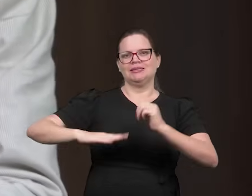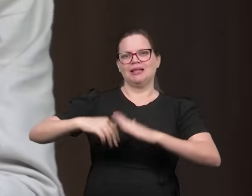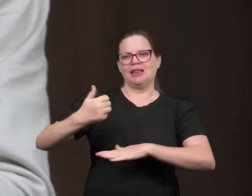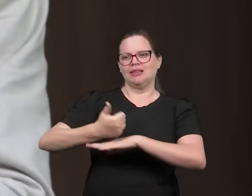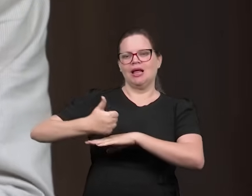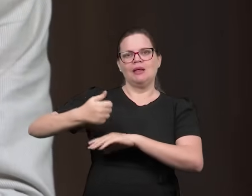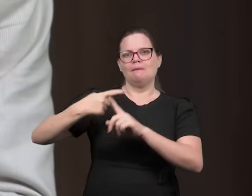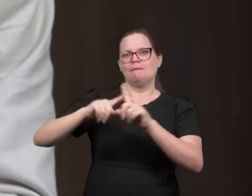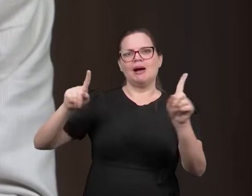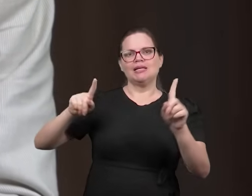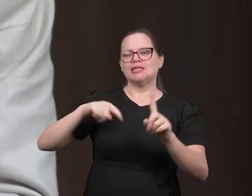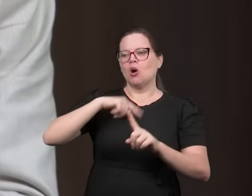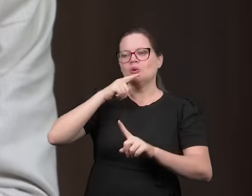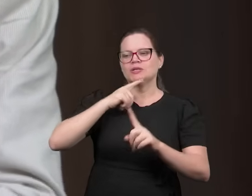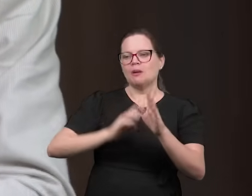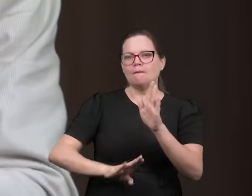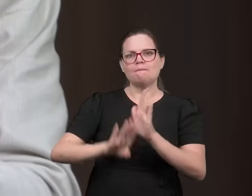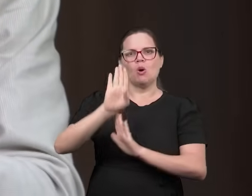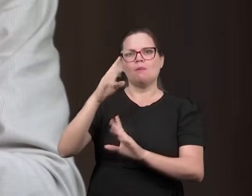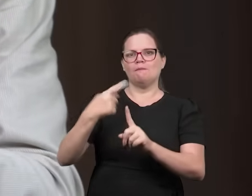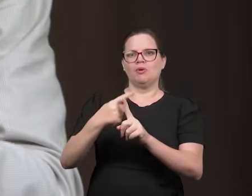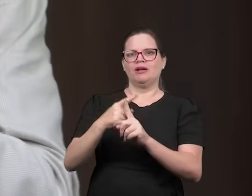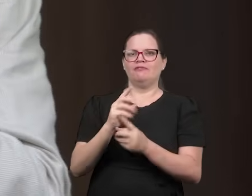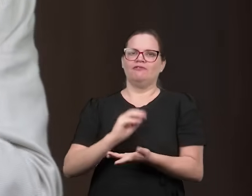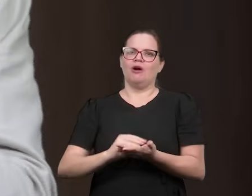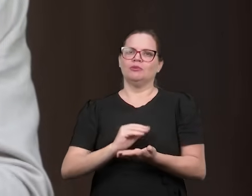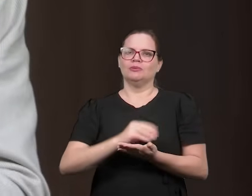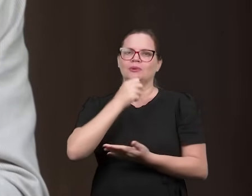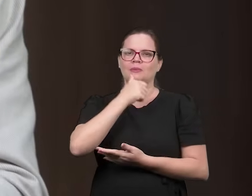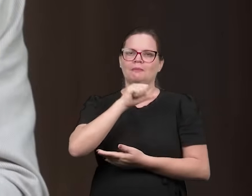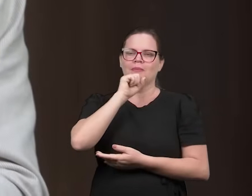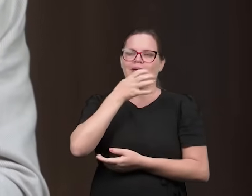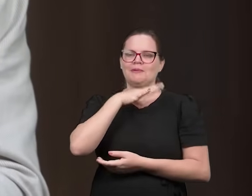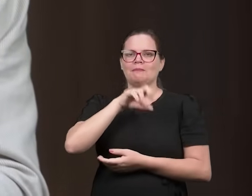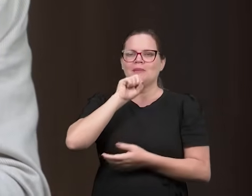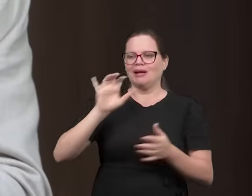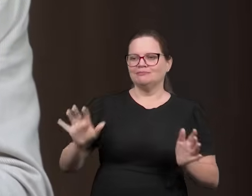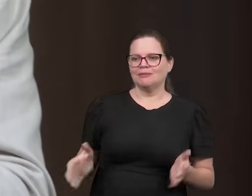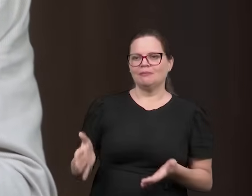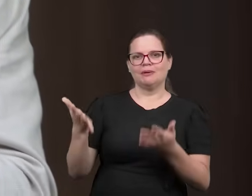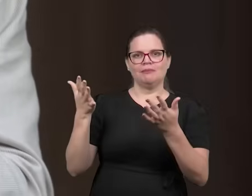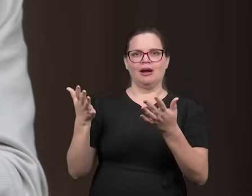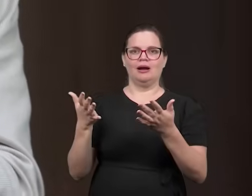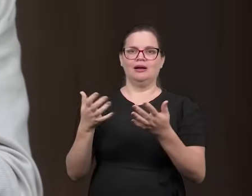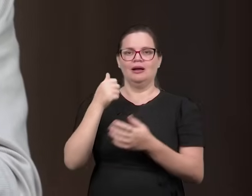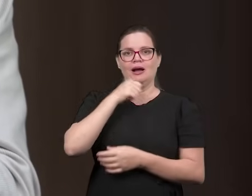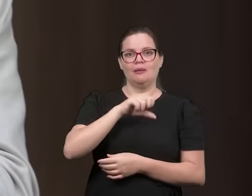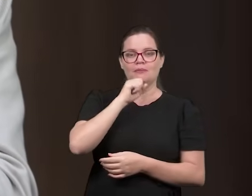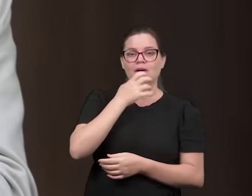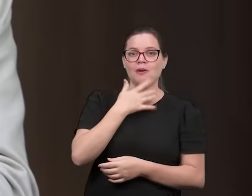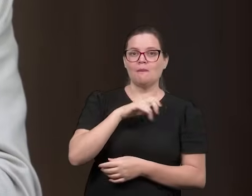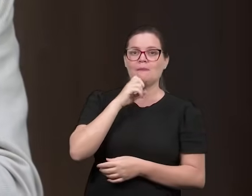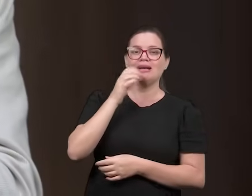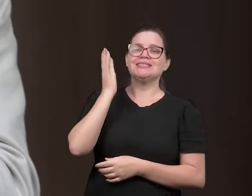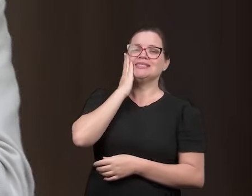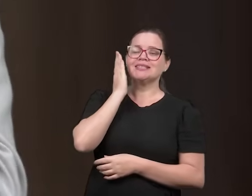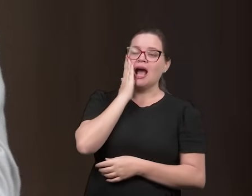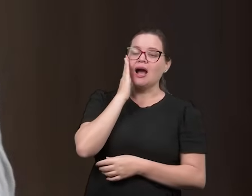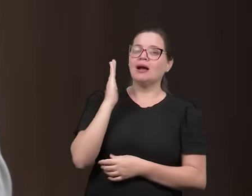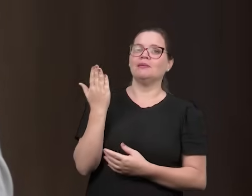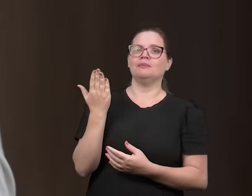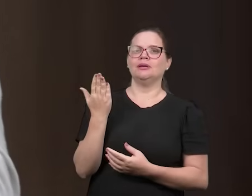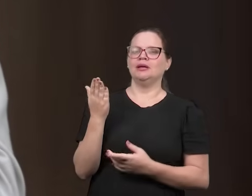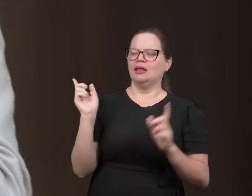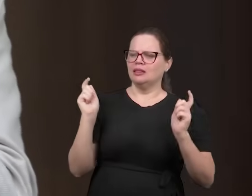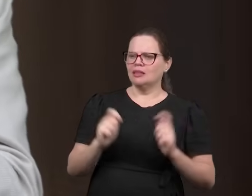teve esse suporte por trás. Esse pai que viu ao longe e que soube incentivar ou até